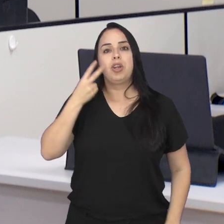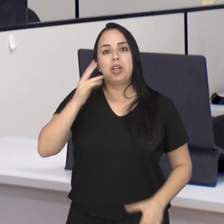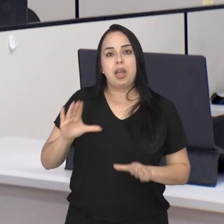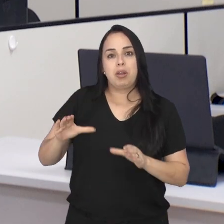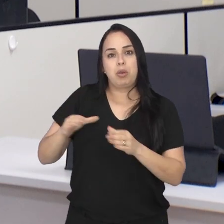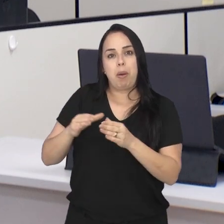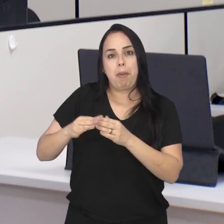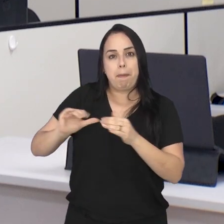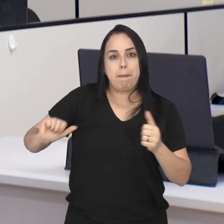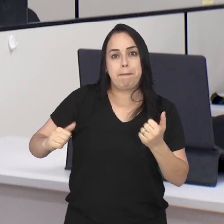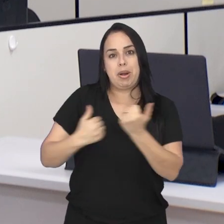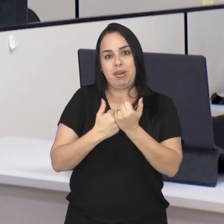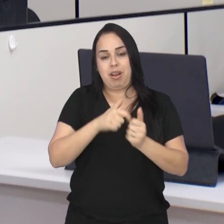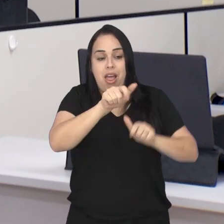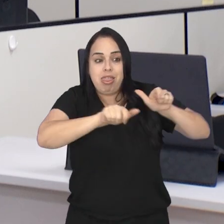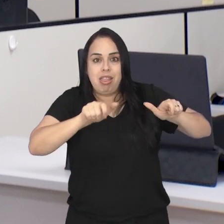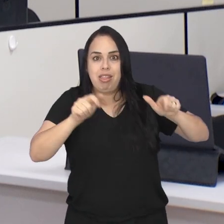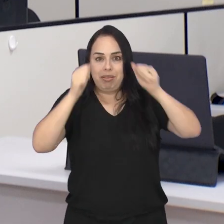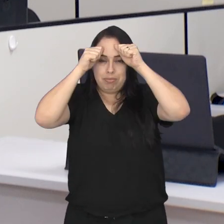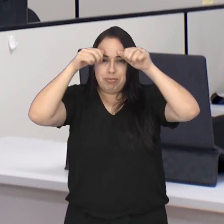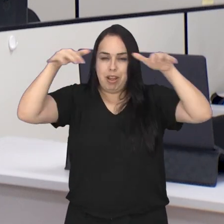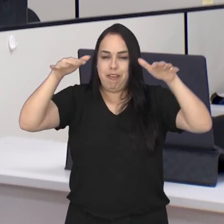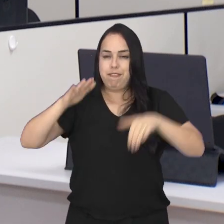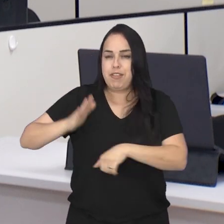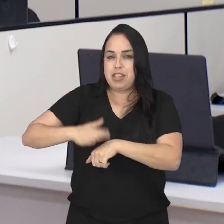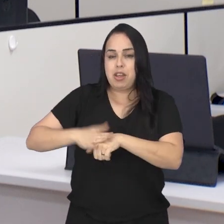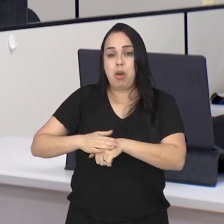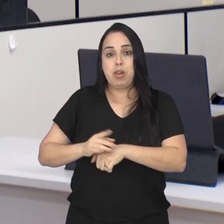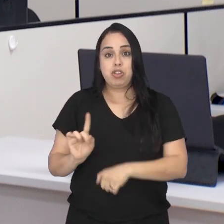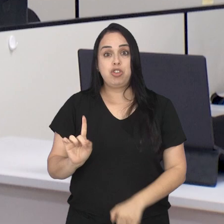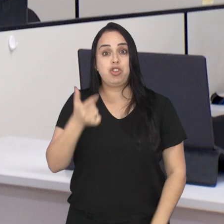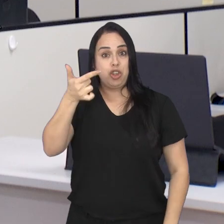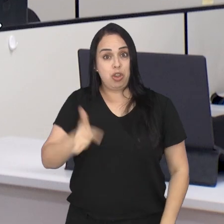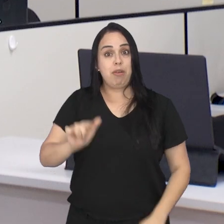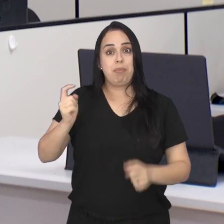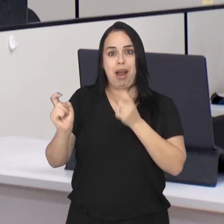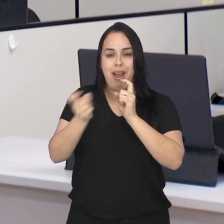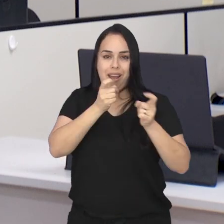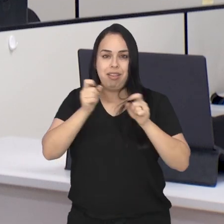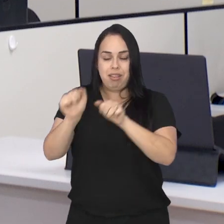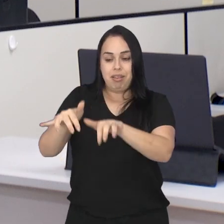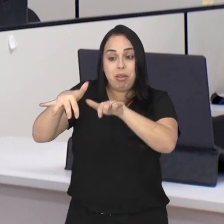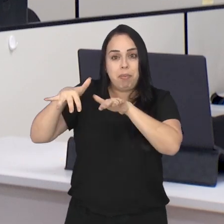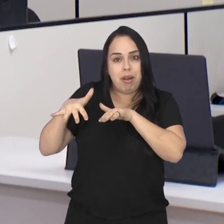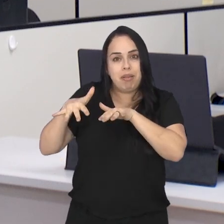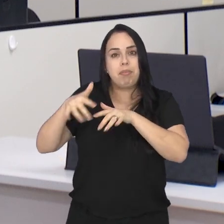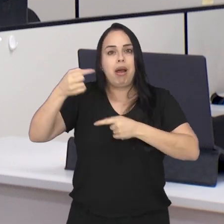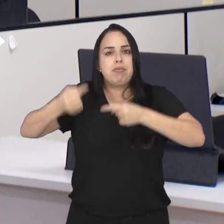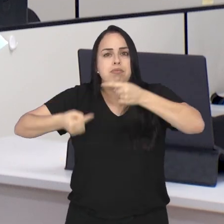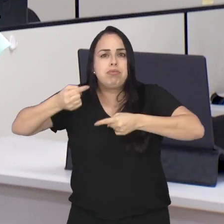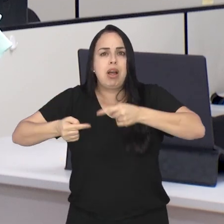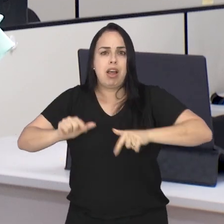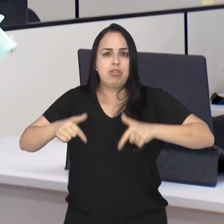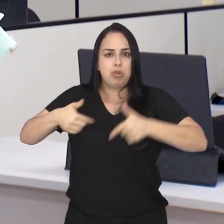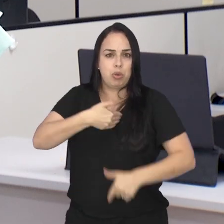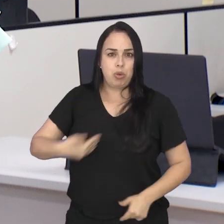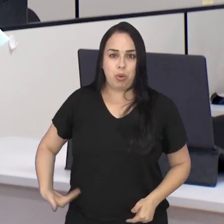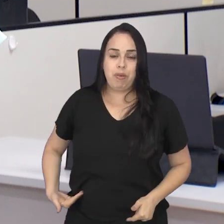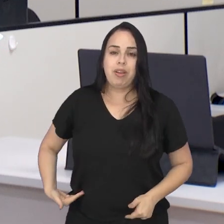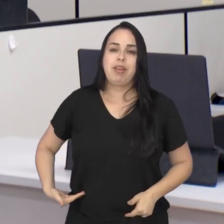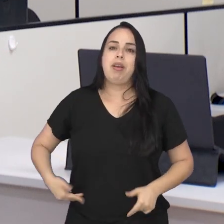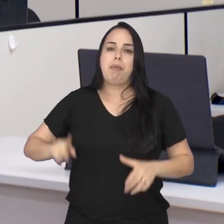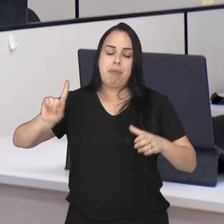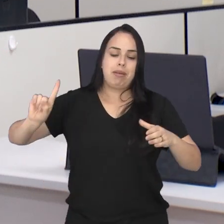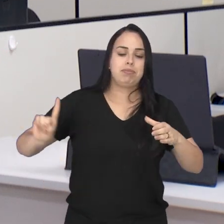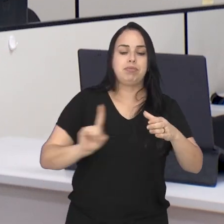vereadores da frente parlamentar em Apoio às pessoas com realizaram mais uma reunião no plenário para discutir políticas públicas